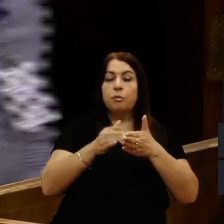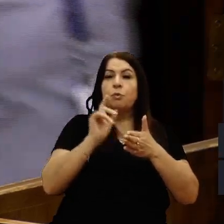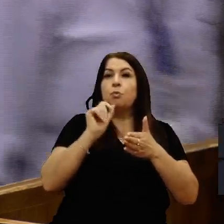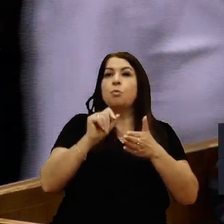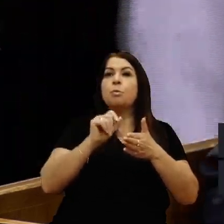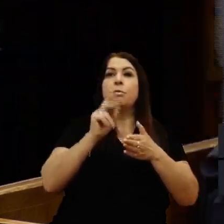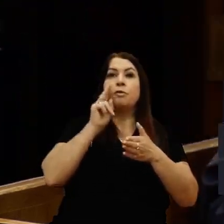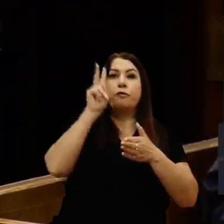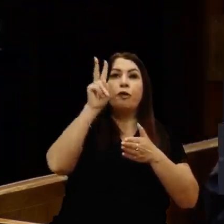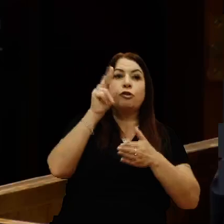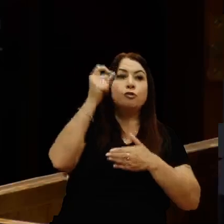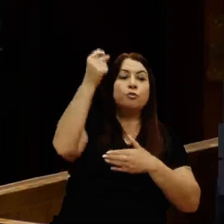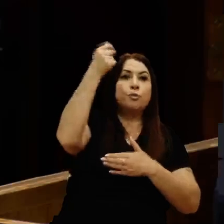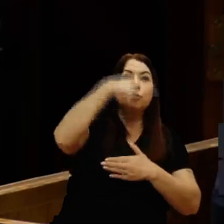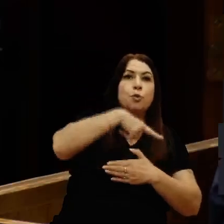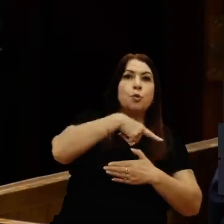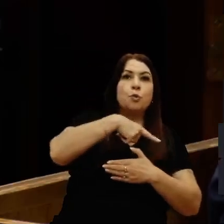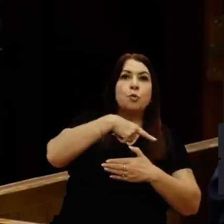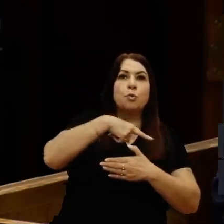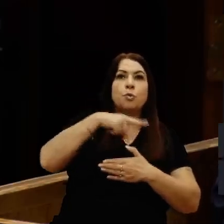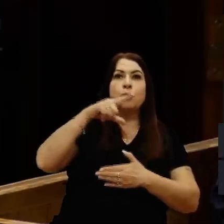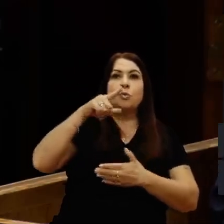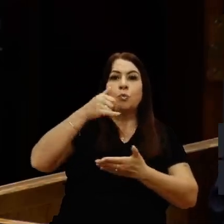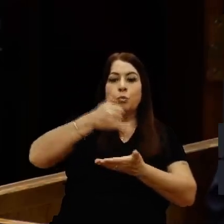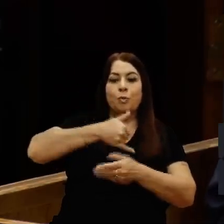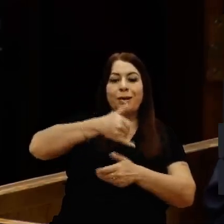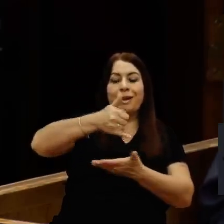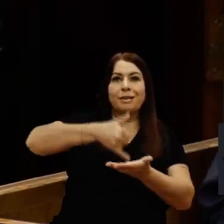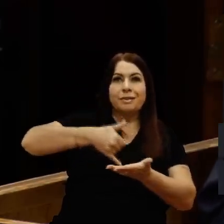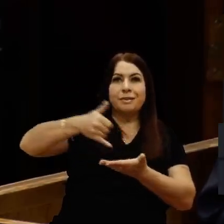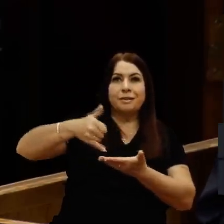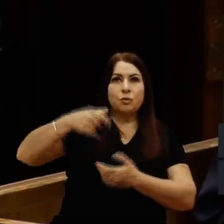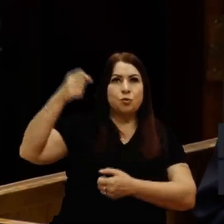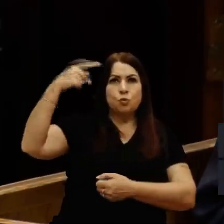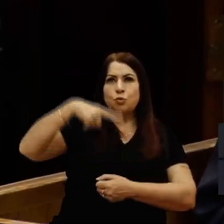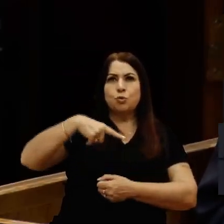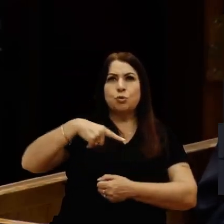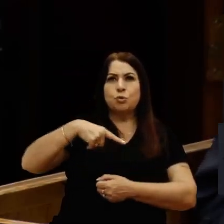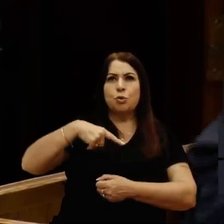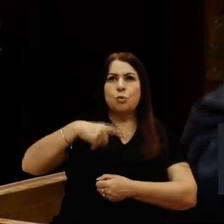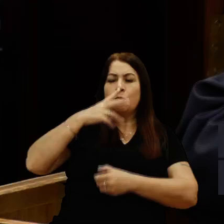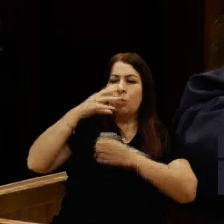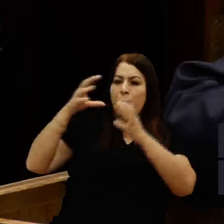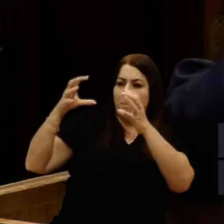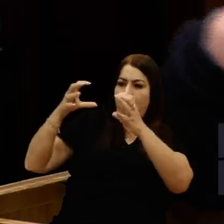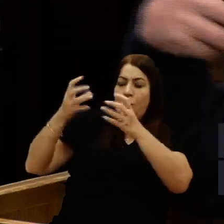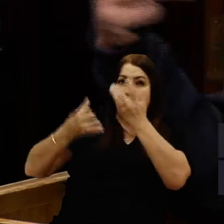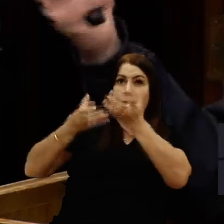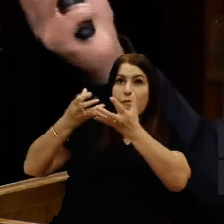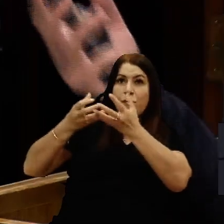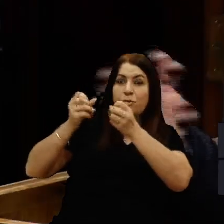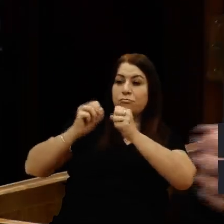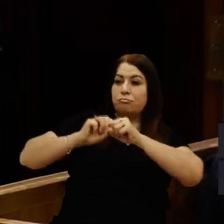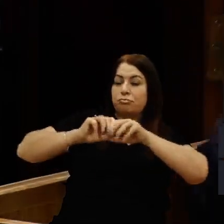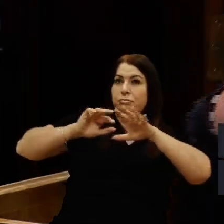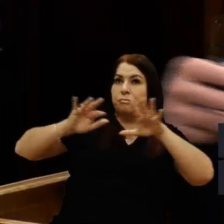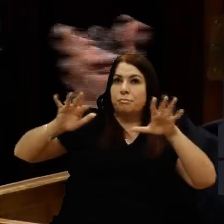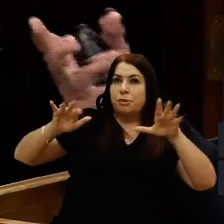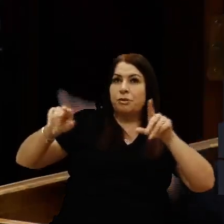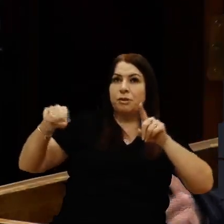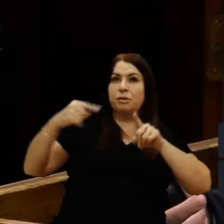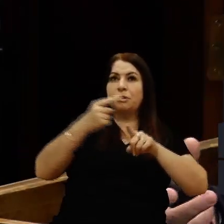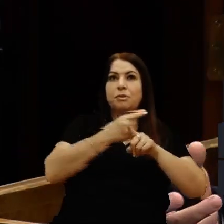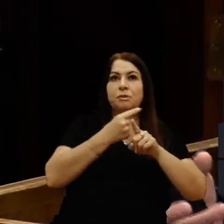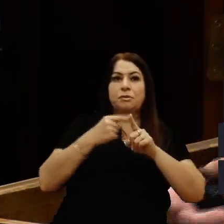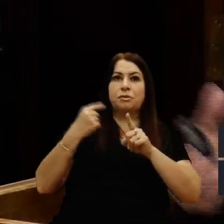mais forte? É o sol ou é o laser? Com certeza o sol é uma bola de fogo, mas ele é disperso, ele está longe e